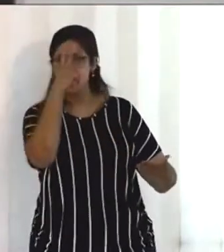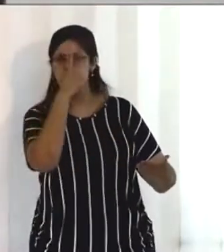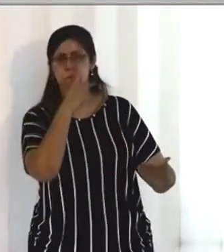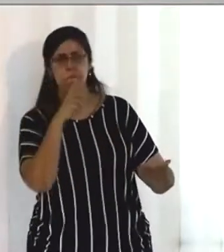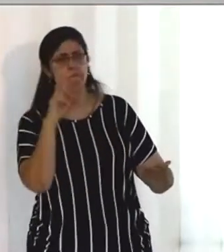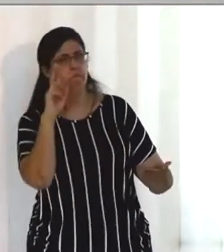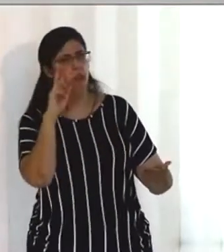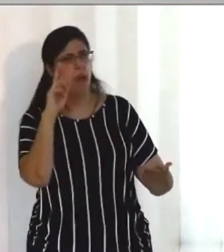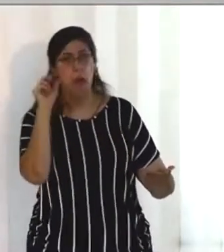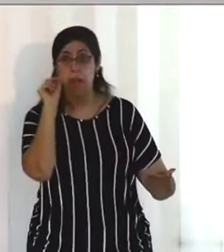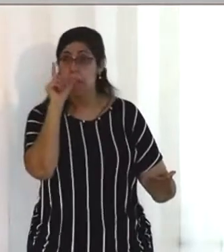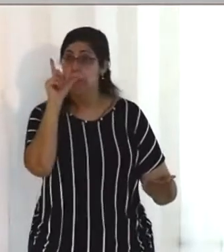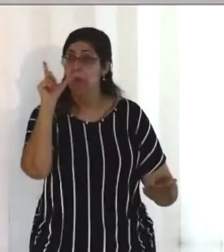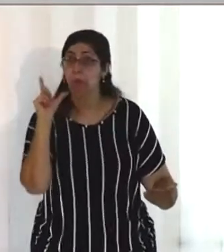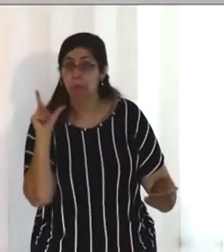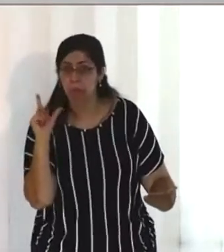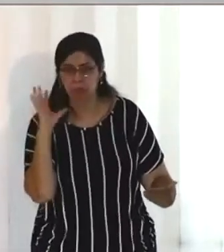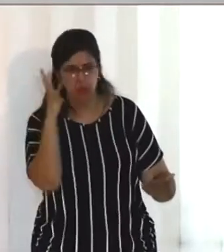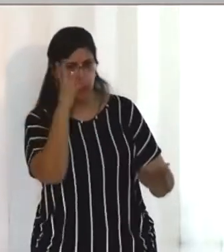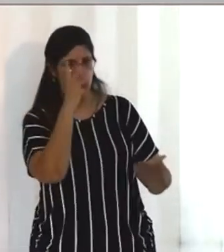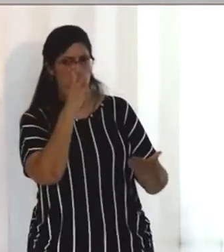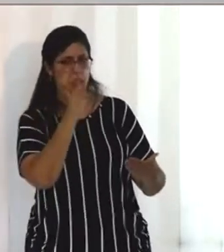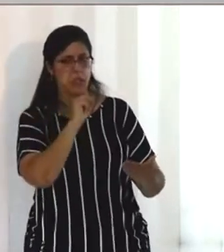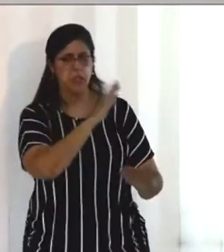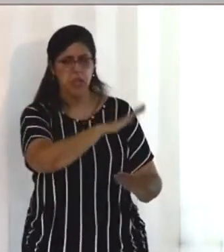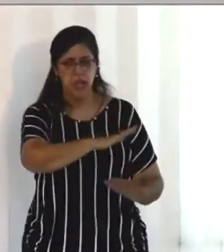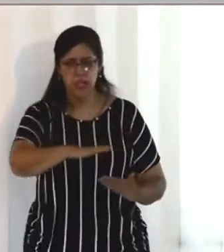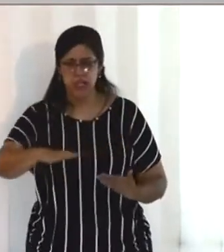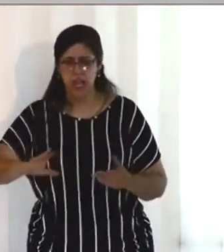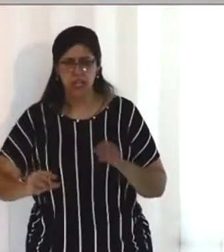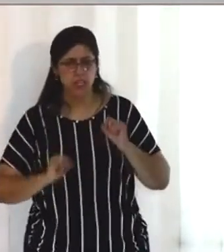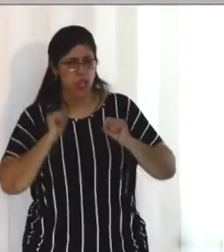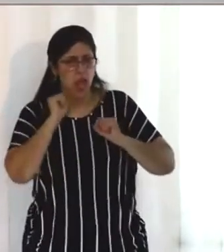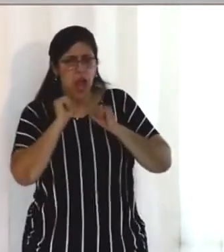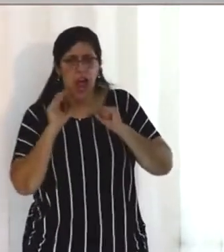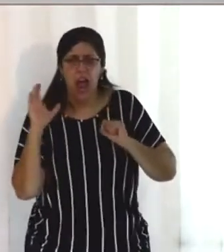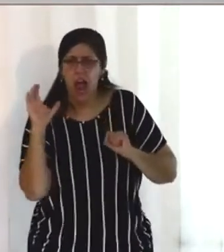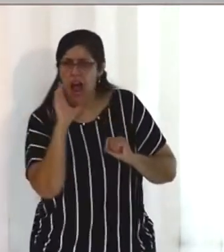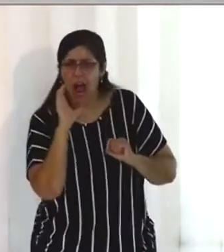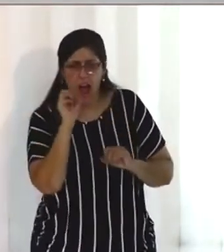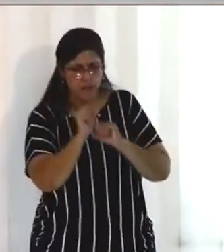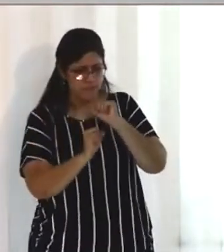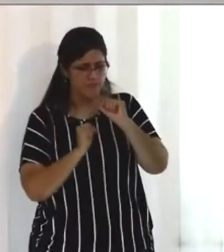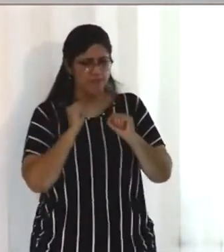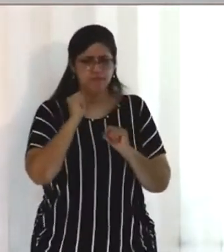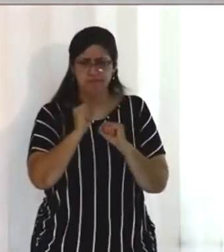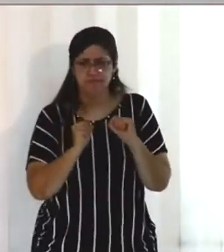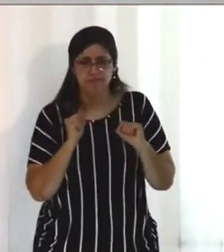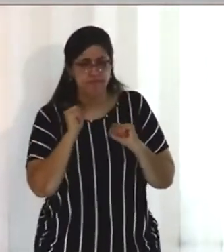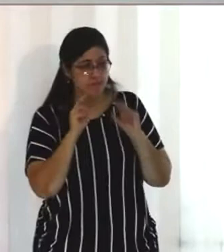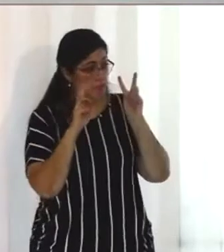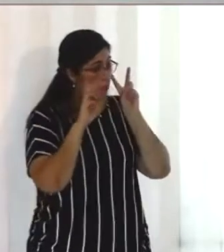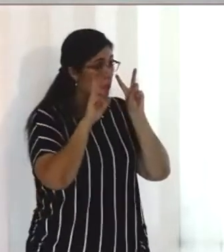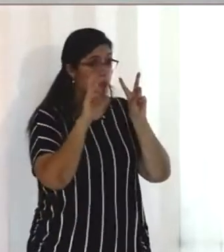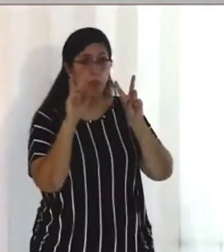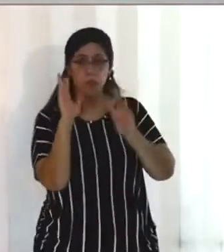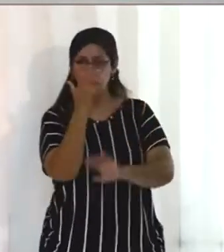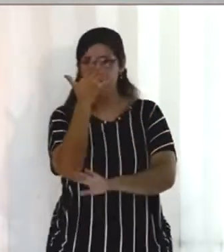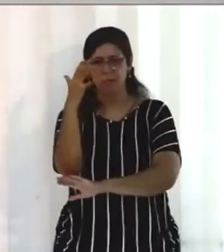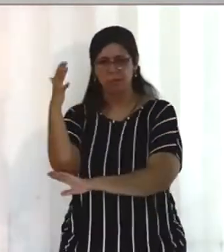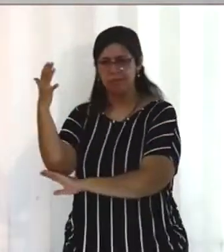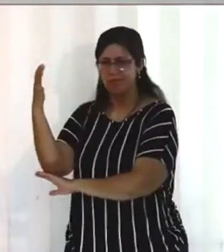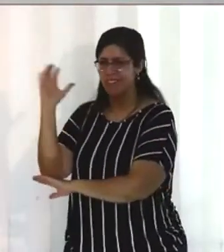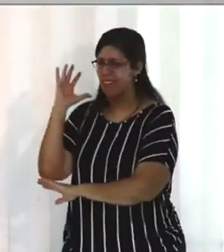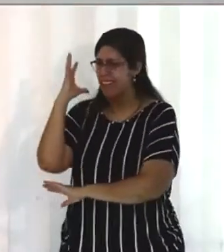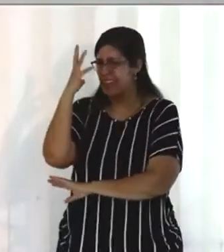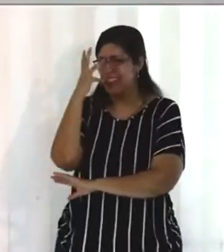estavam na cidade, as crianças corriam, havia nessa cidade muita riqueza em Pompeia, muita